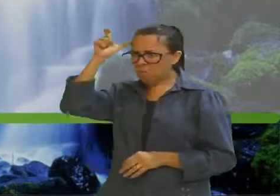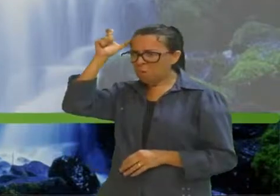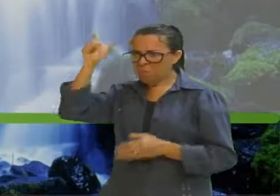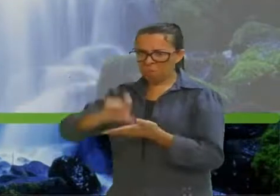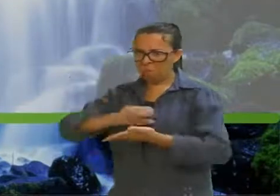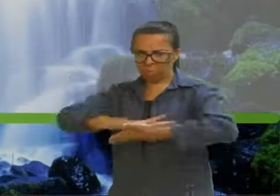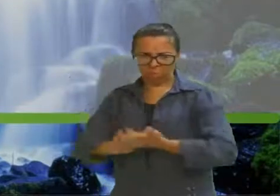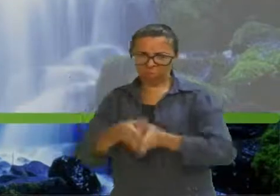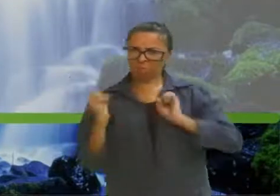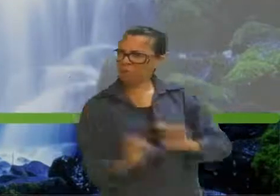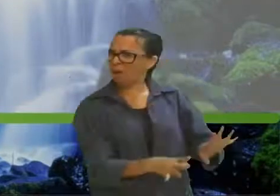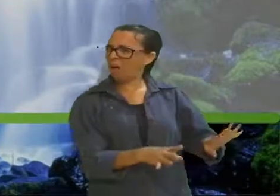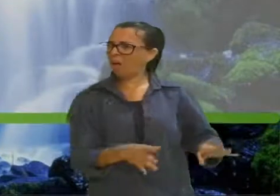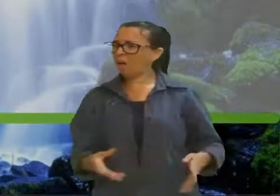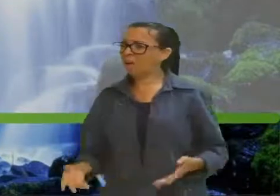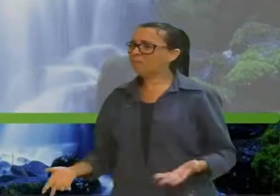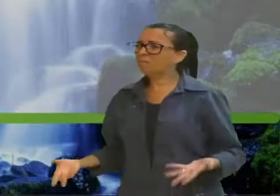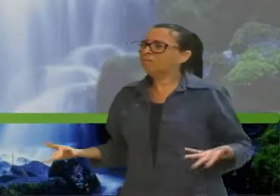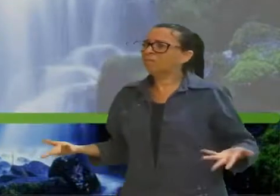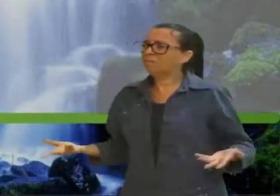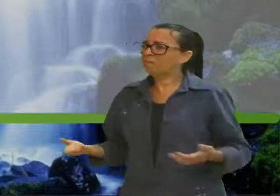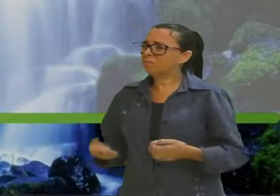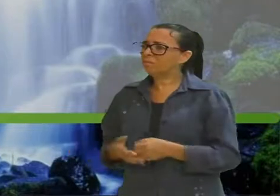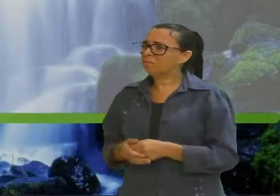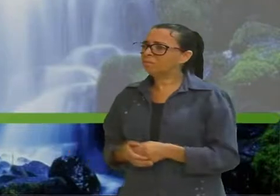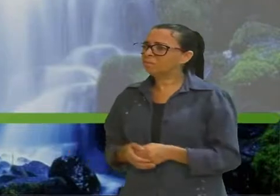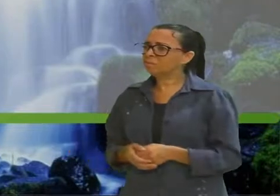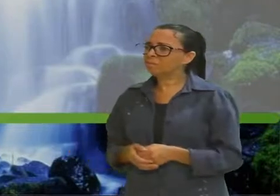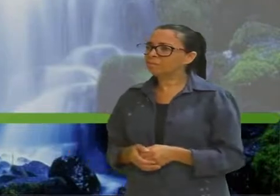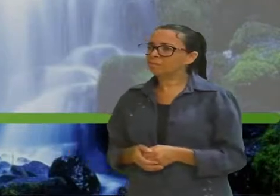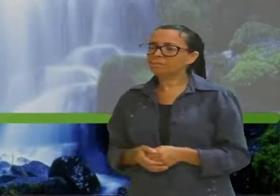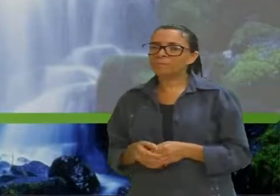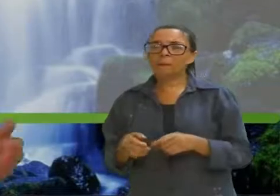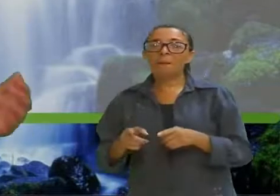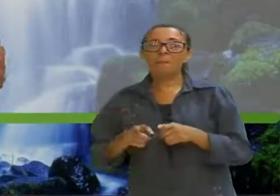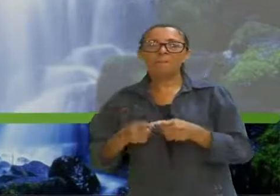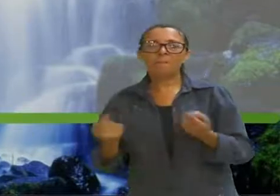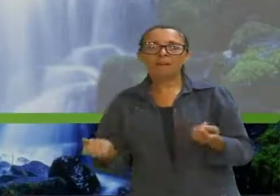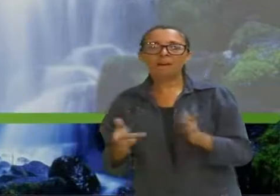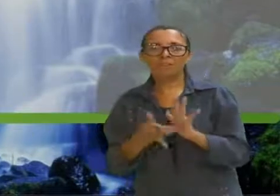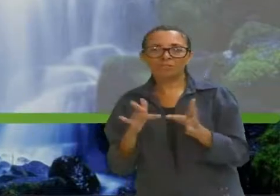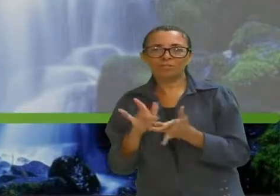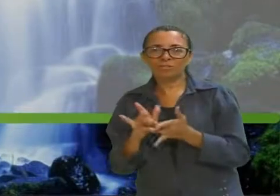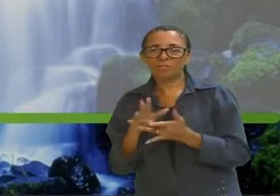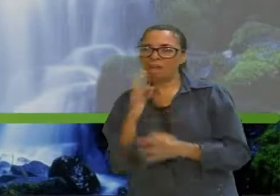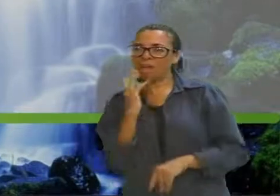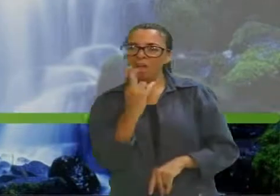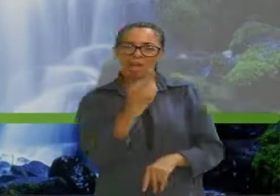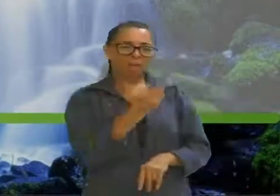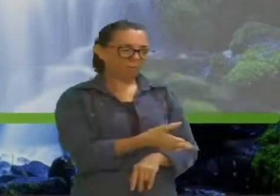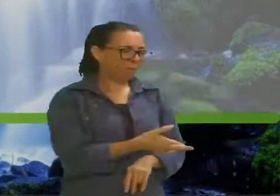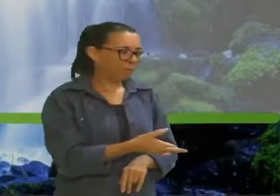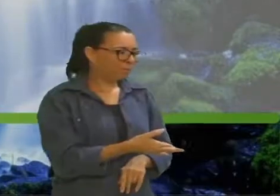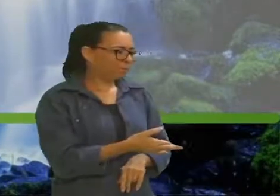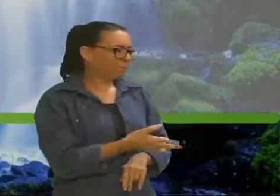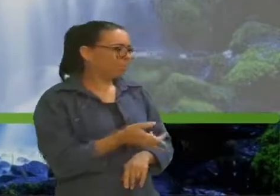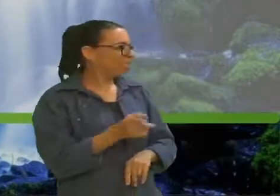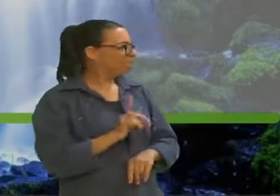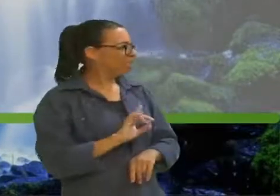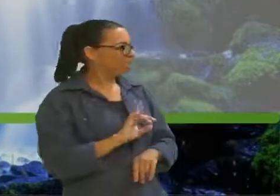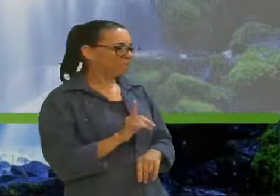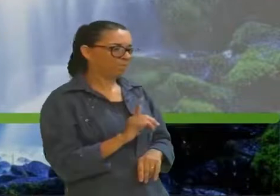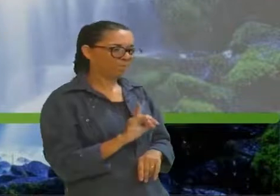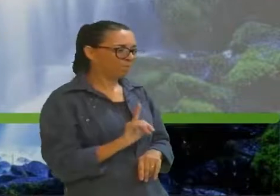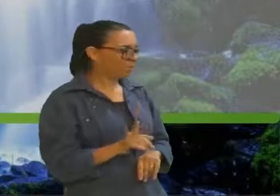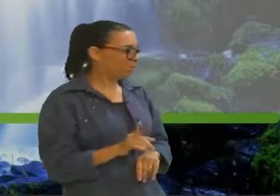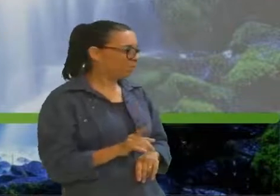7, versos de número 21 ao 23. Então,